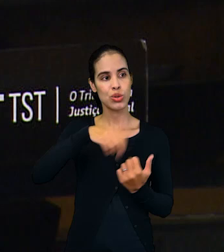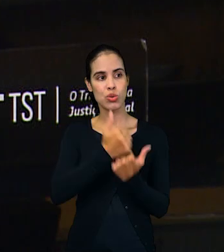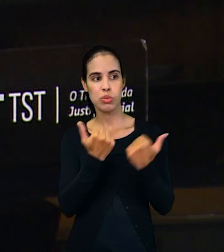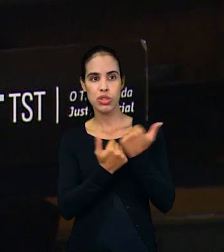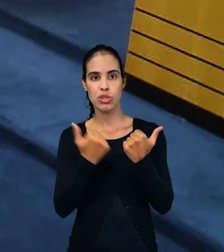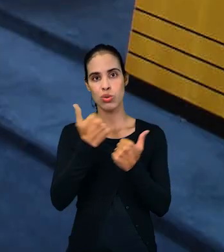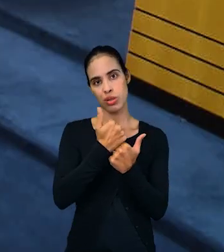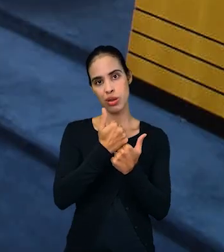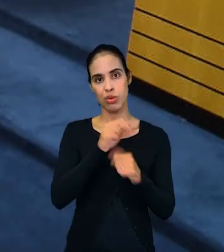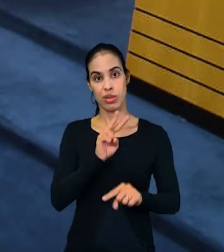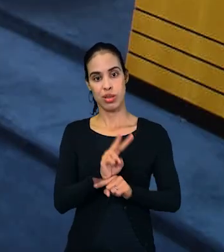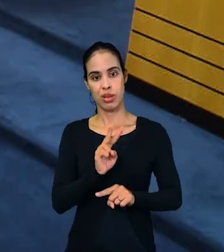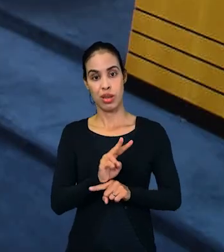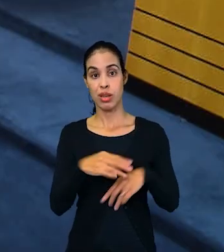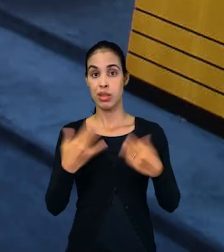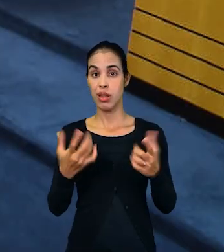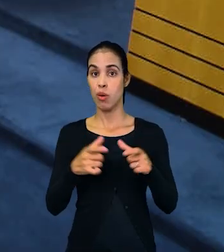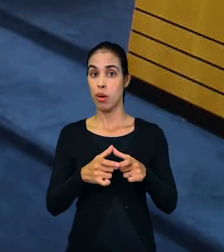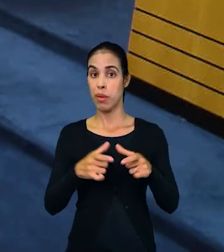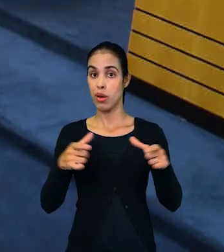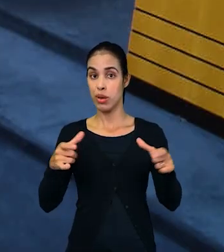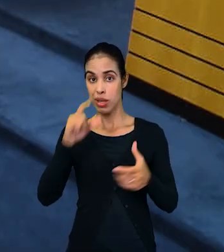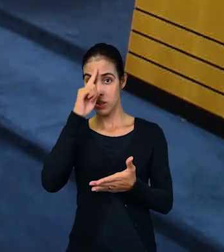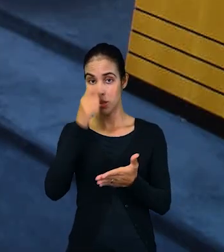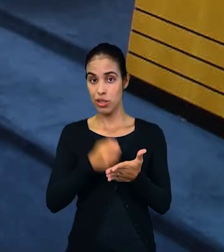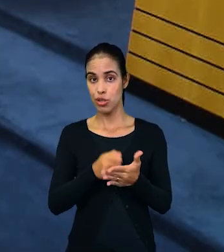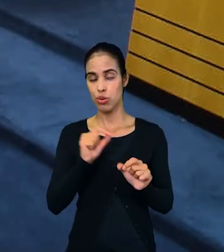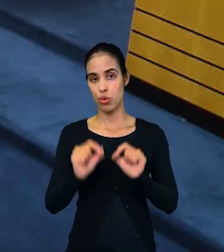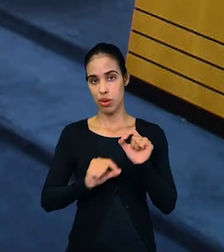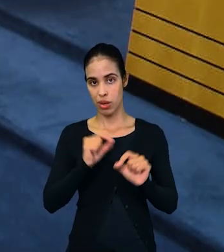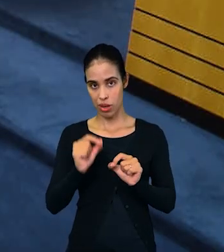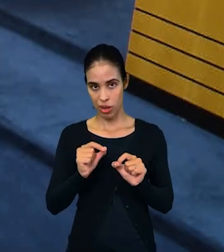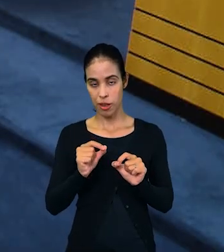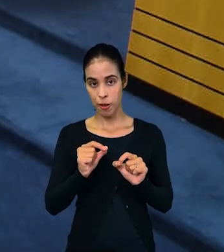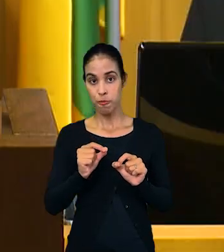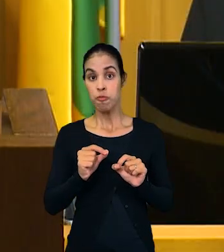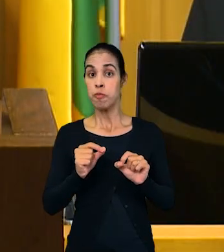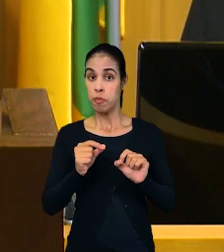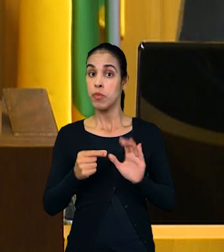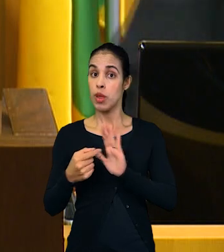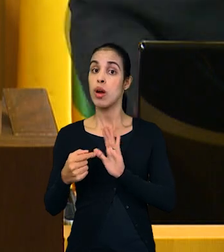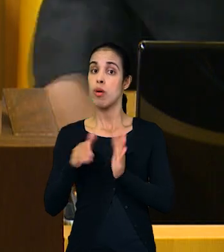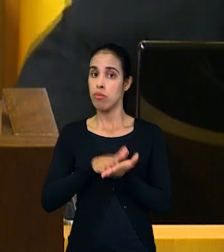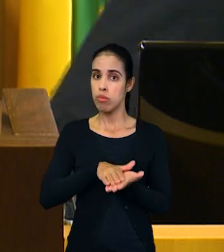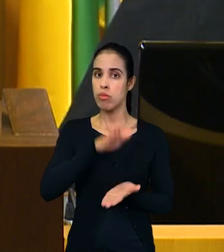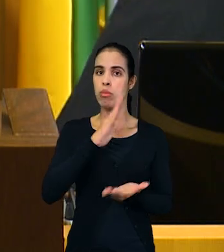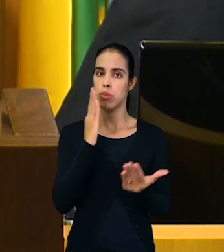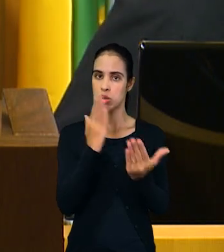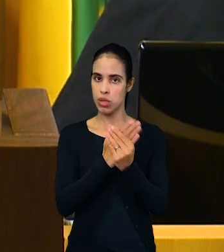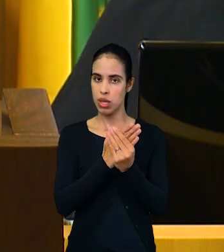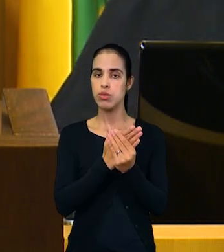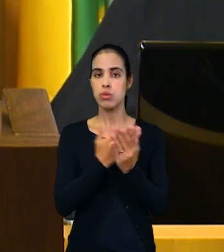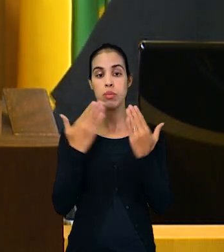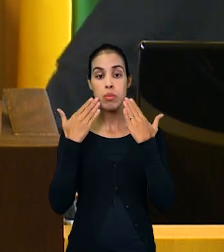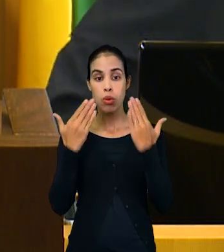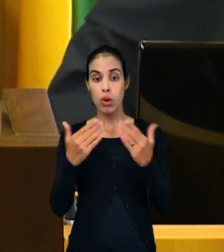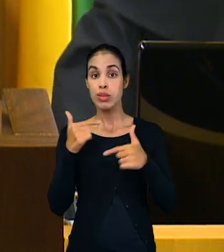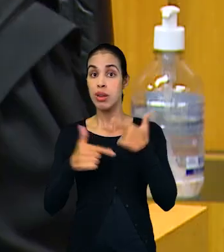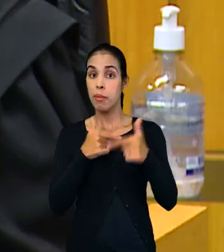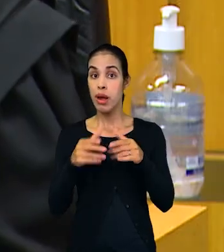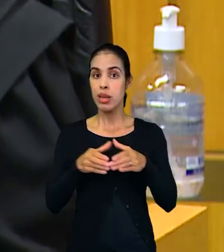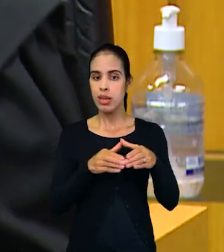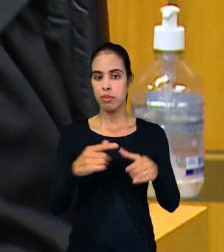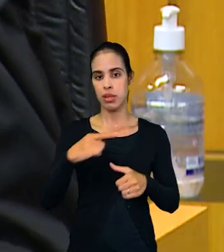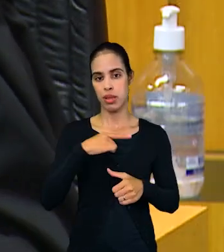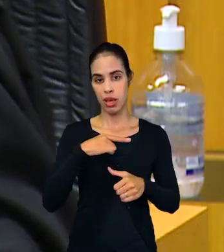os seguranças. Dessa forma, por maioria, a quinta turma entendeu que ficou caracterizado o contrato em equipe e